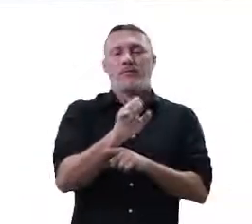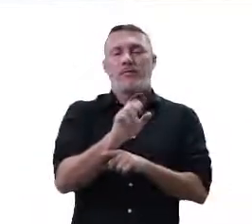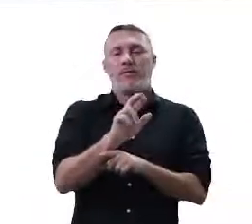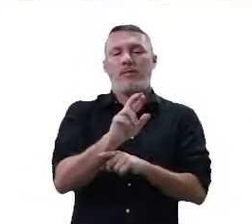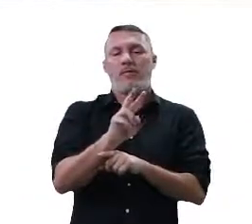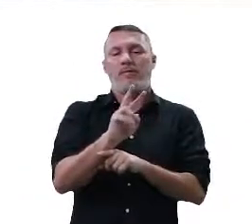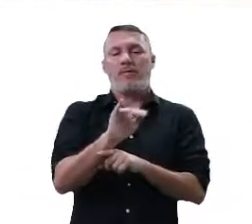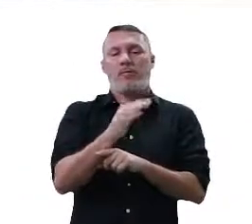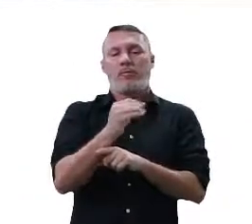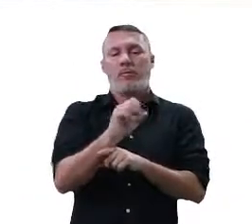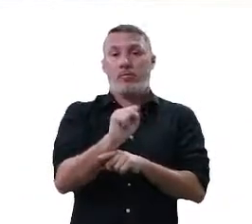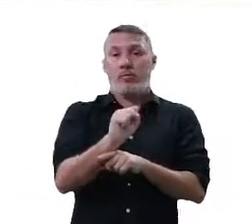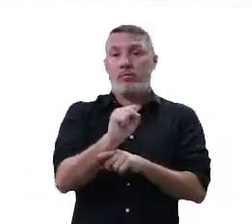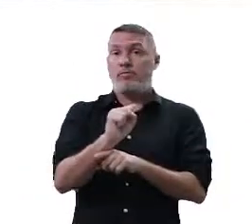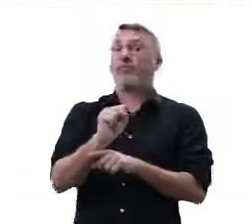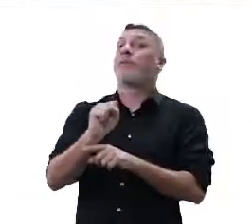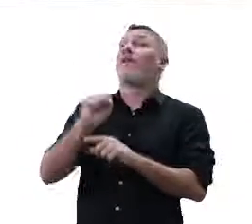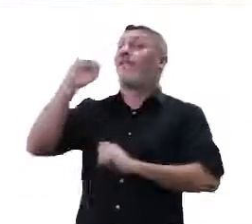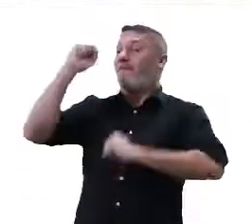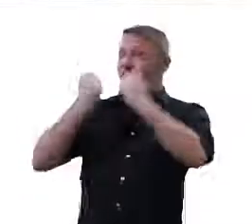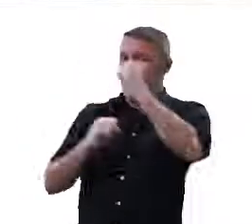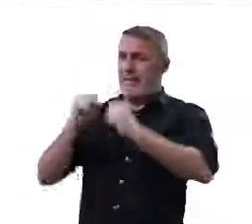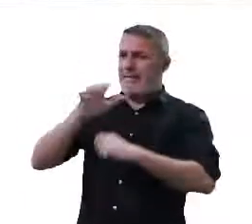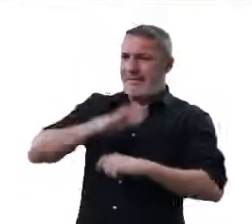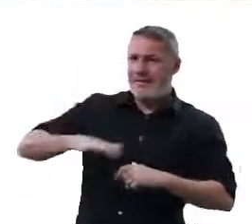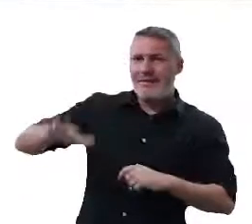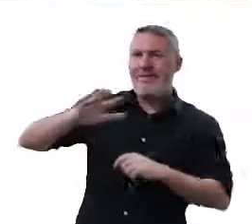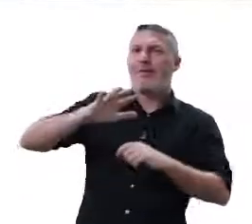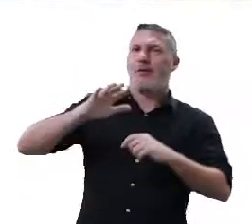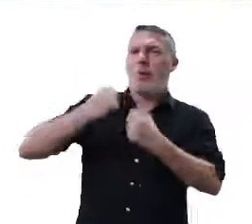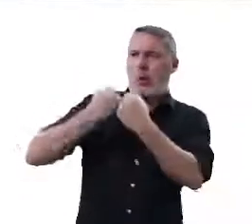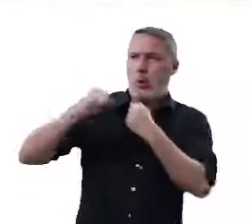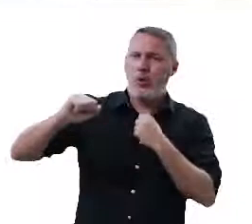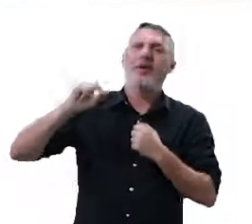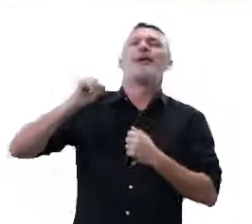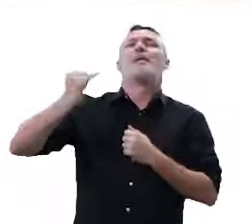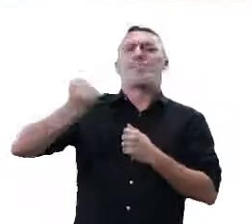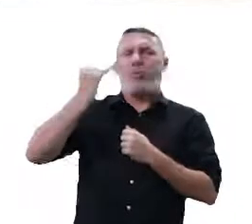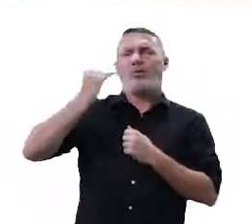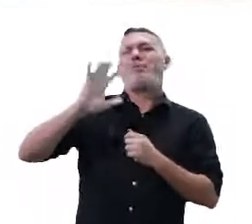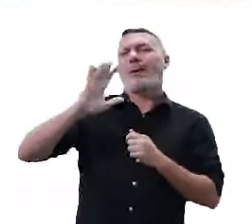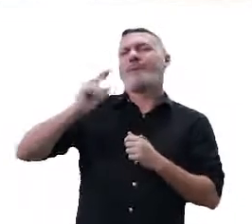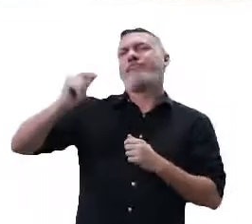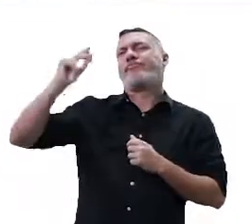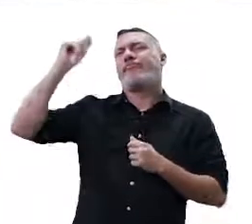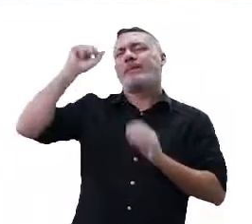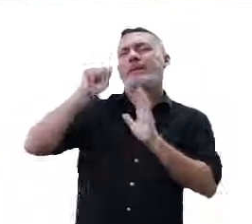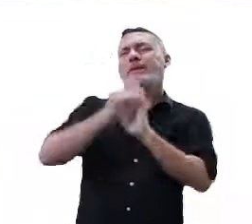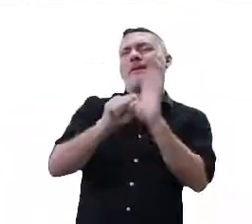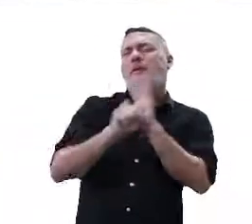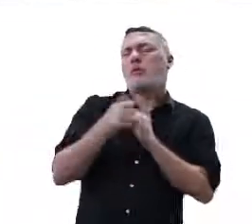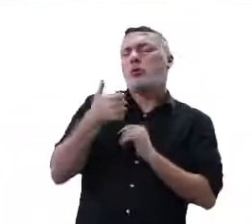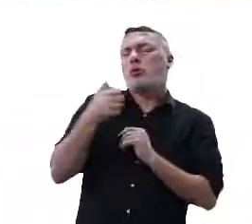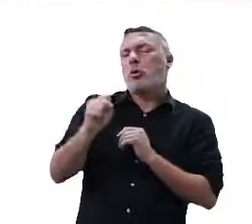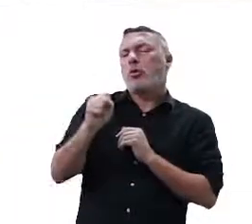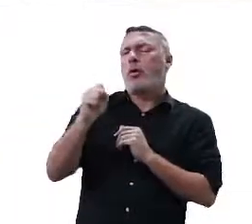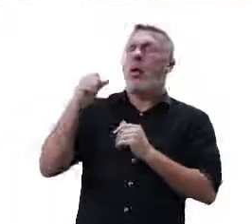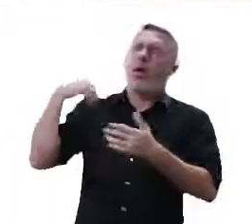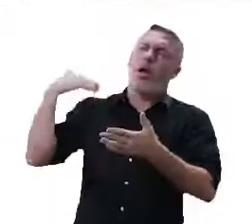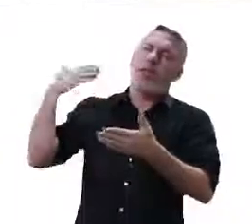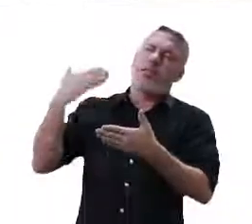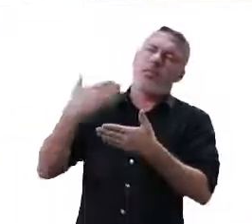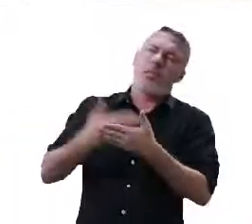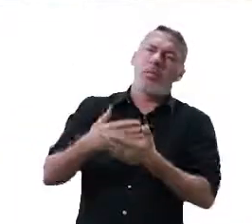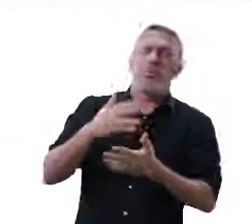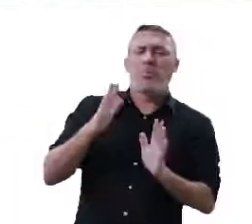setor industrial ele foi importante desde a Revolução Industrial, lá em meados do século XVIII, até